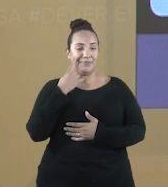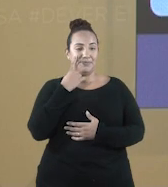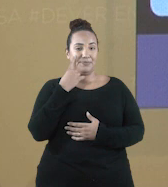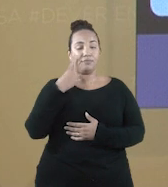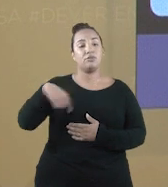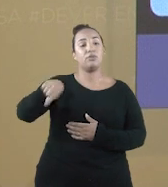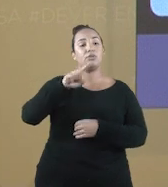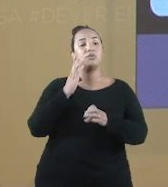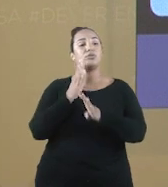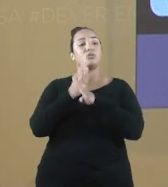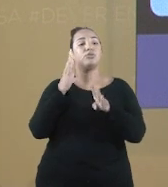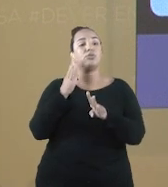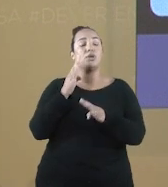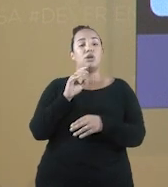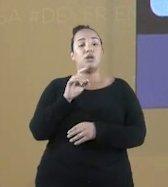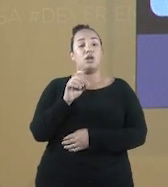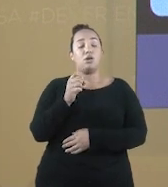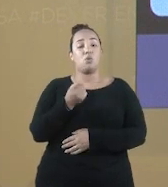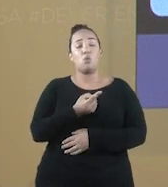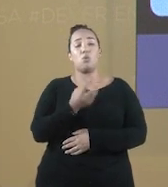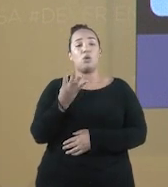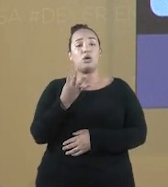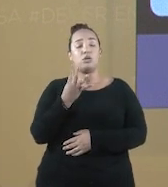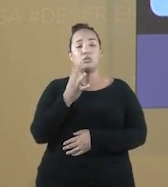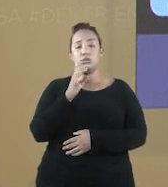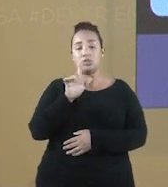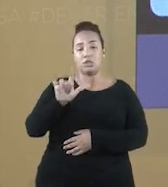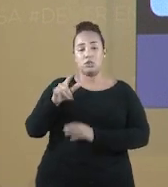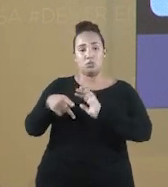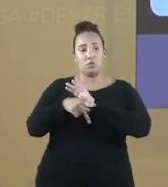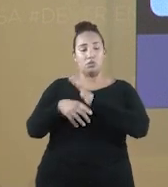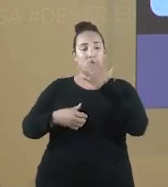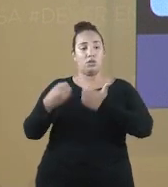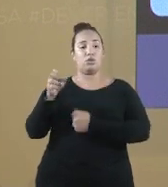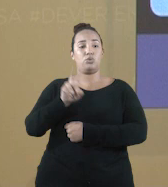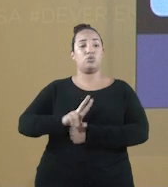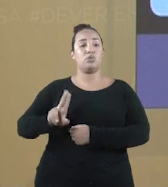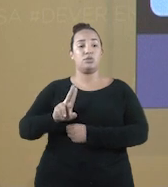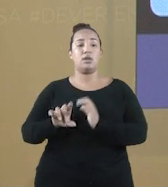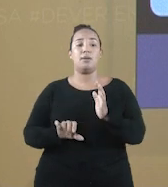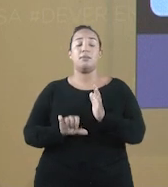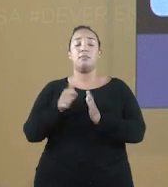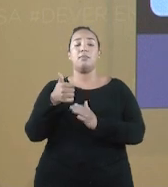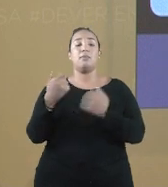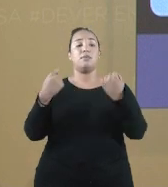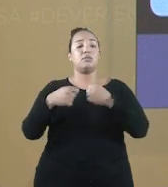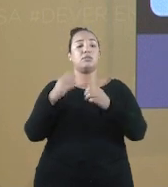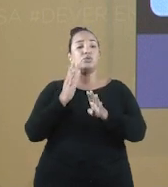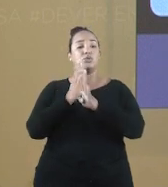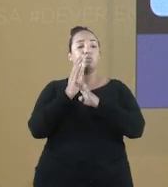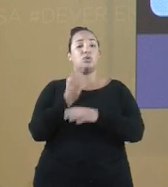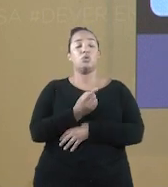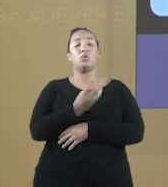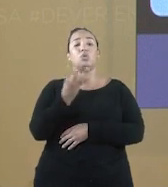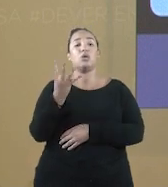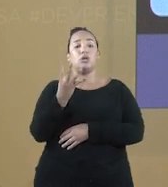Vamos lá? Para descobrir quantos litros de leite ela irá precisar, vamos primeiro descobrir quantas